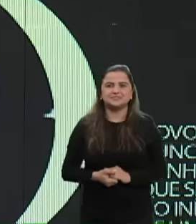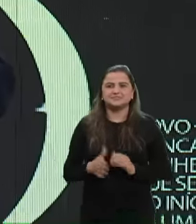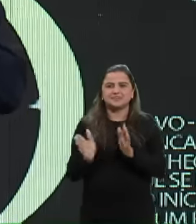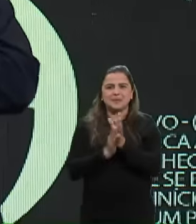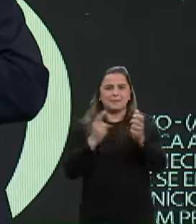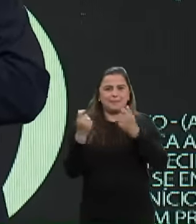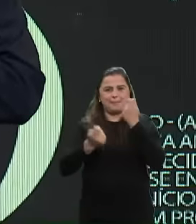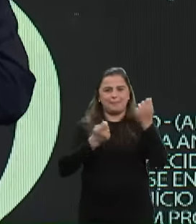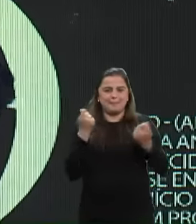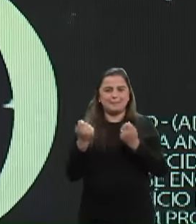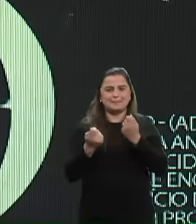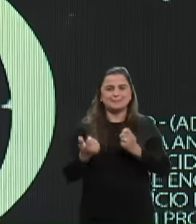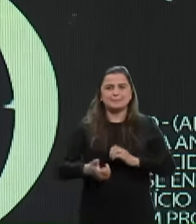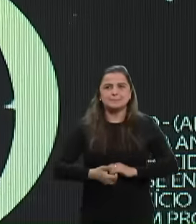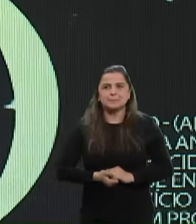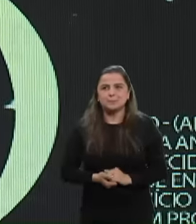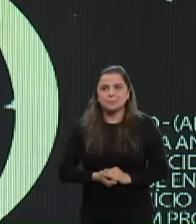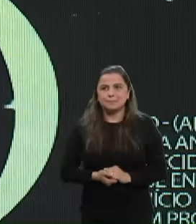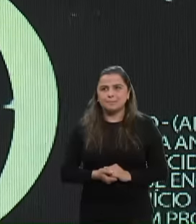Aleluia.